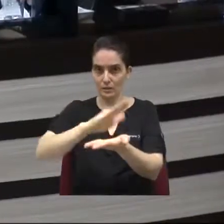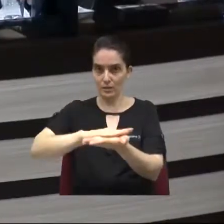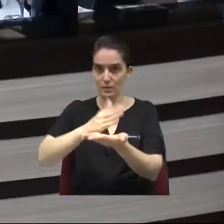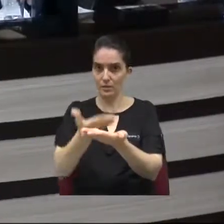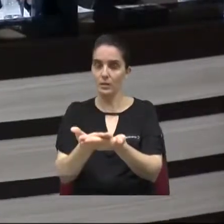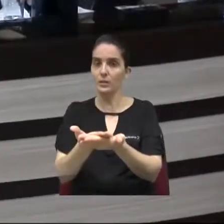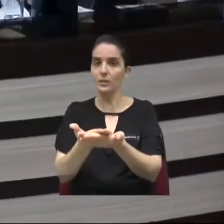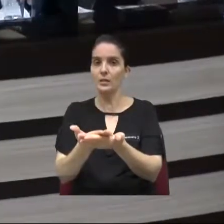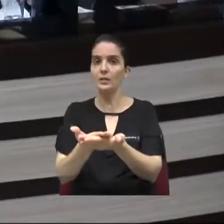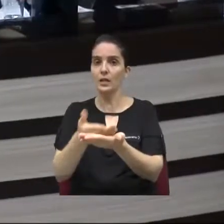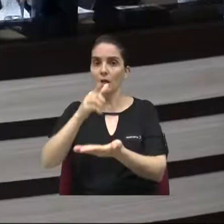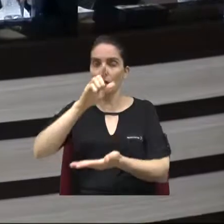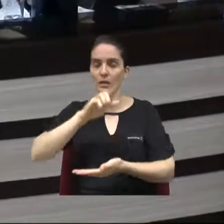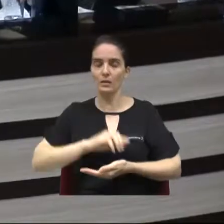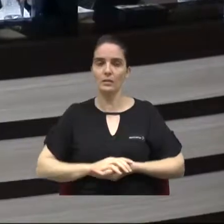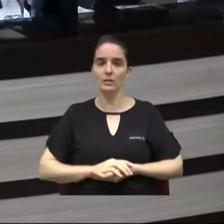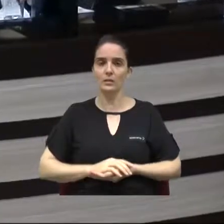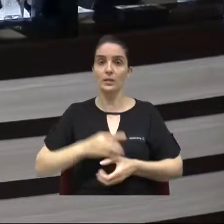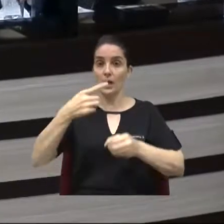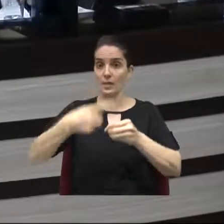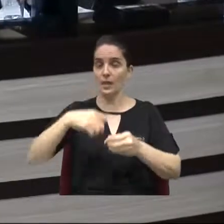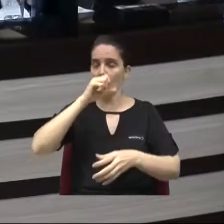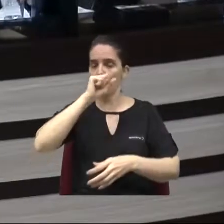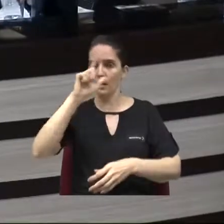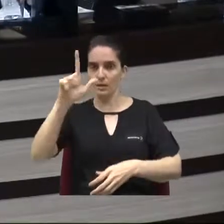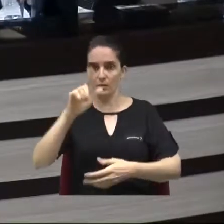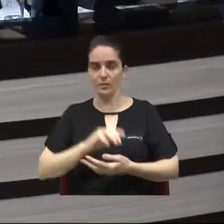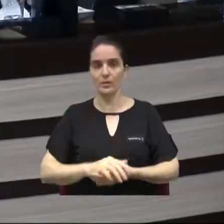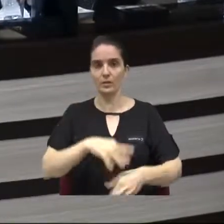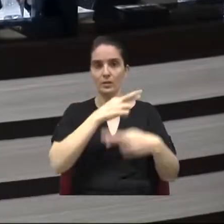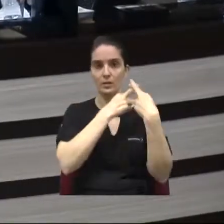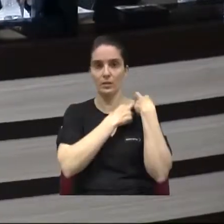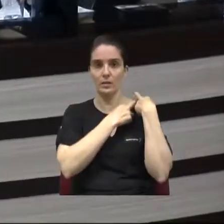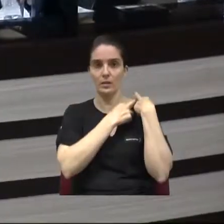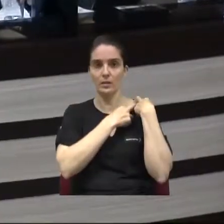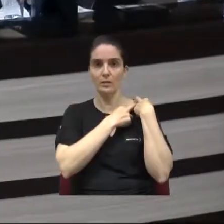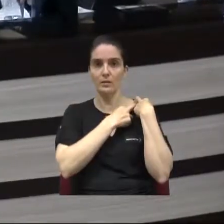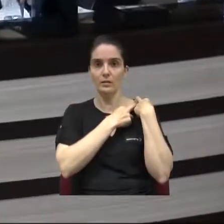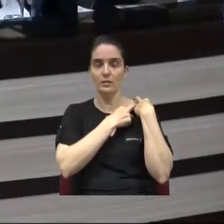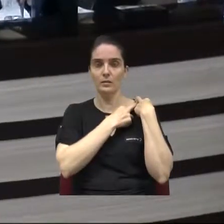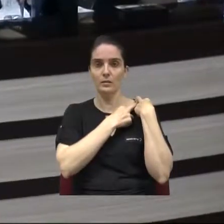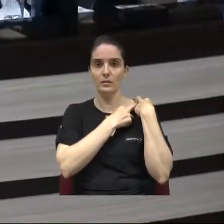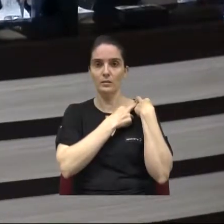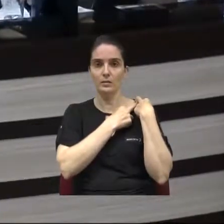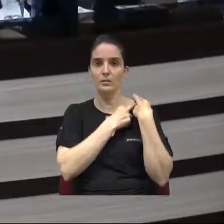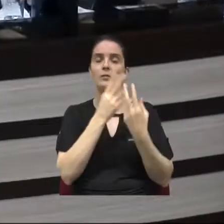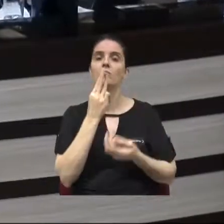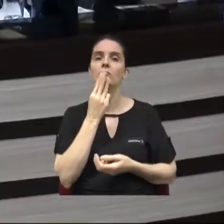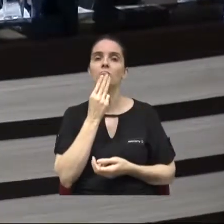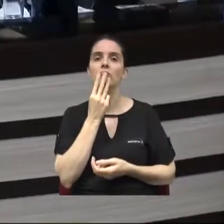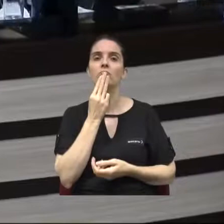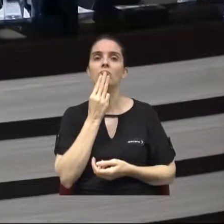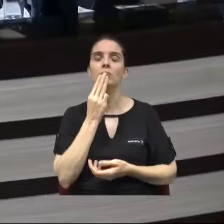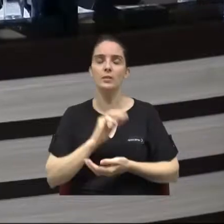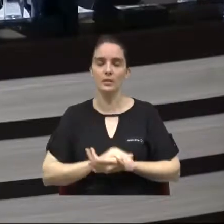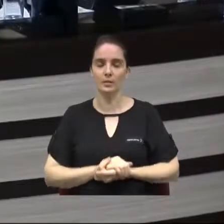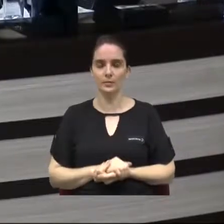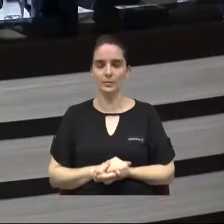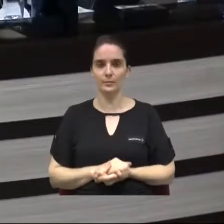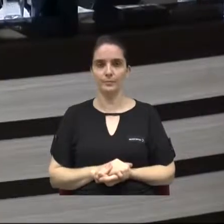sinais Libras no município de Limeira. Autoria do vereador Wagner de Souza Rodrigues Costa. Em